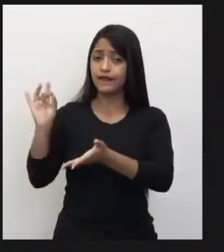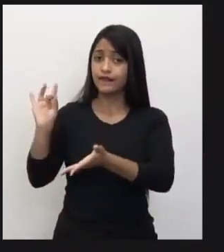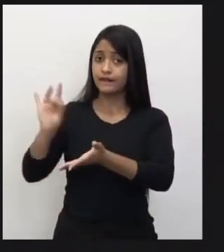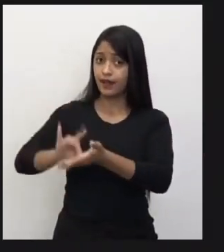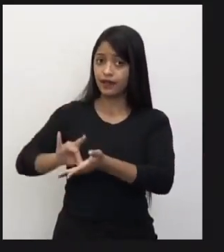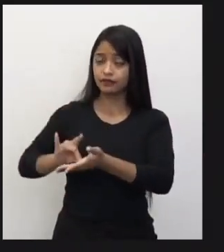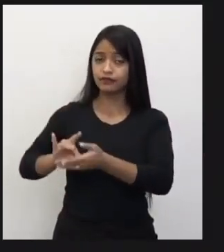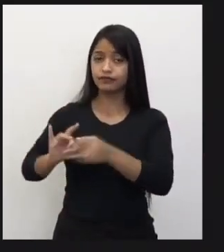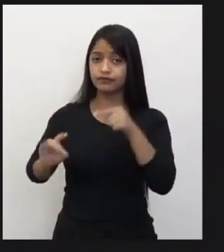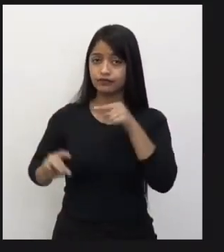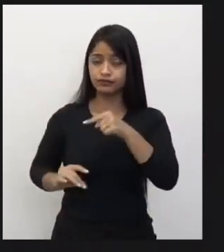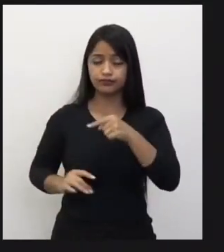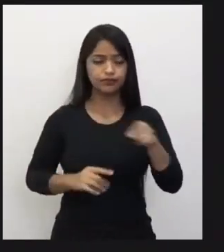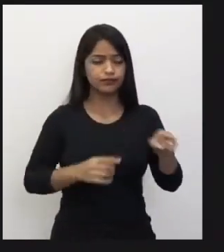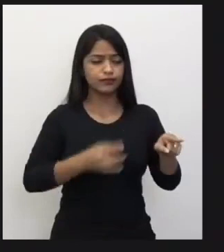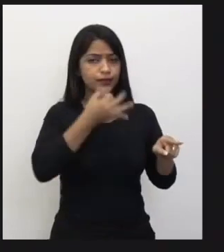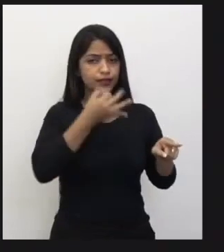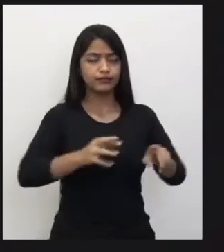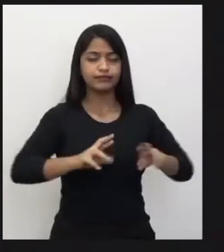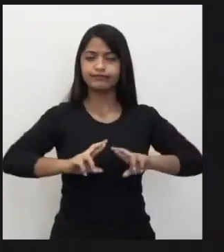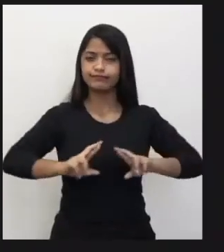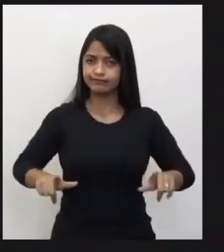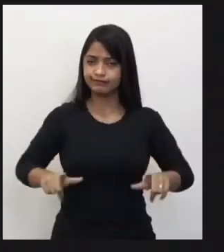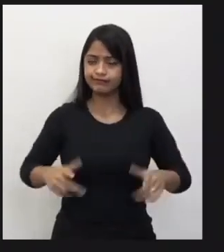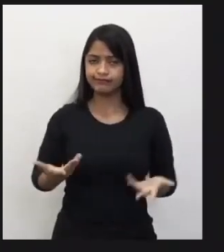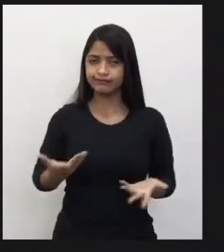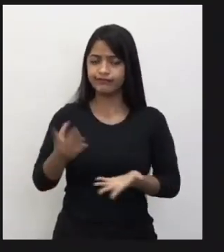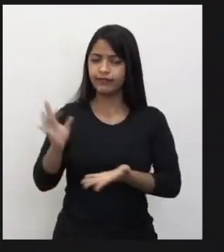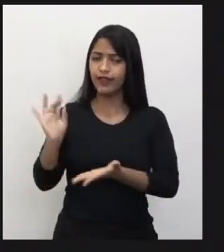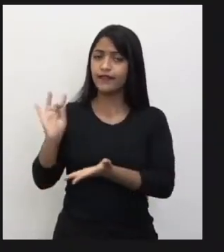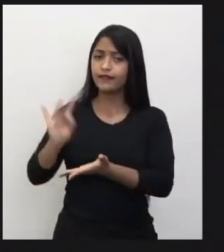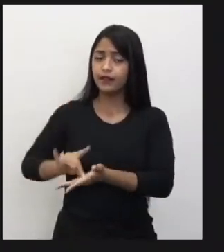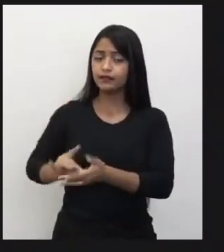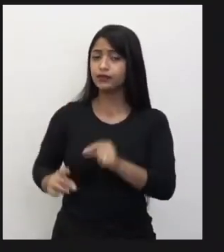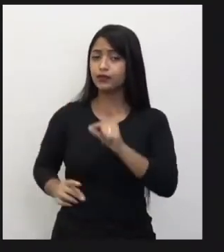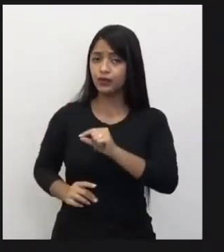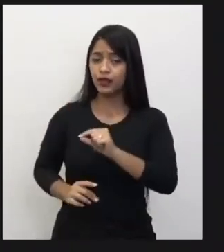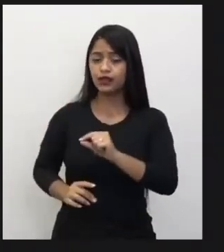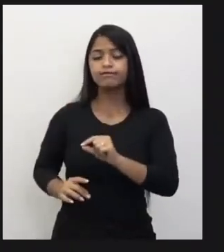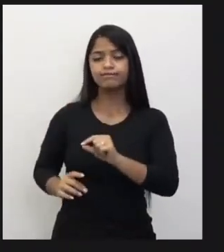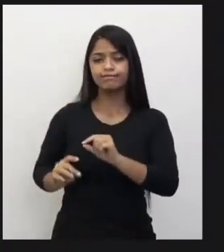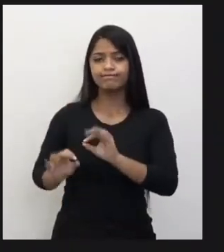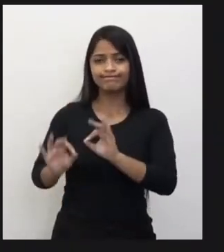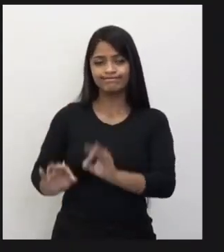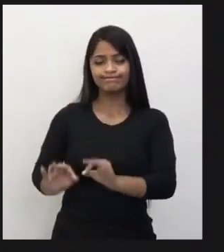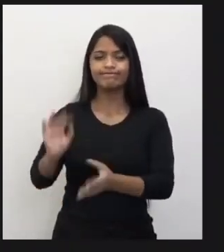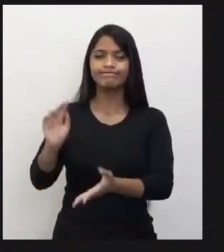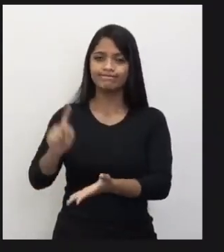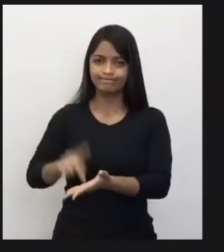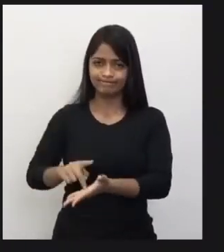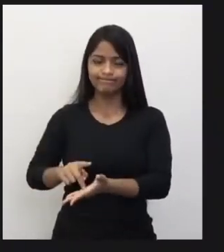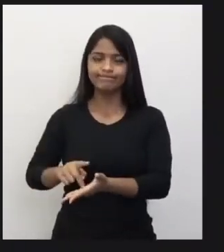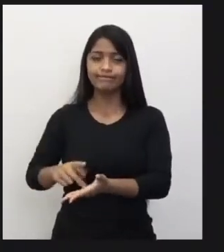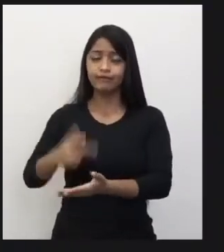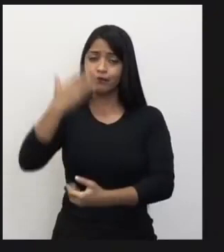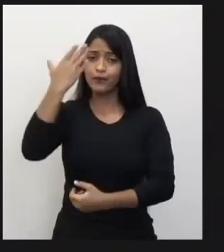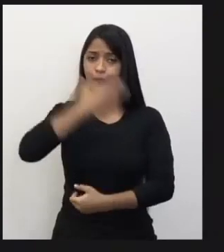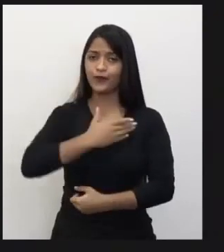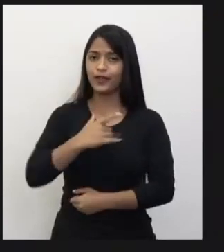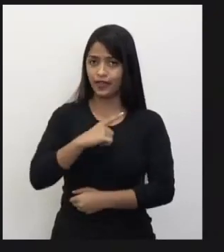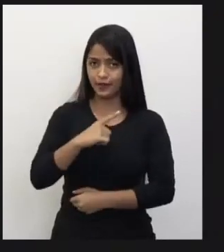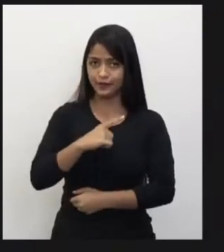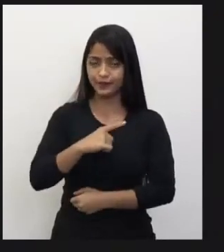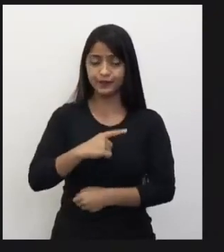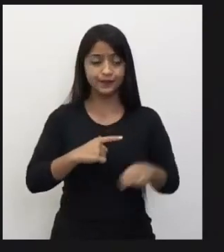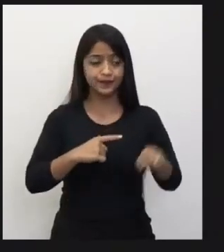é diferente de opinião. Um fato é uma verdade, é algo que foi comprovado.